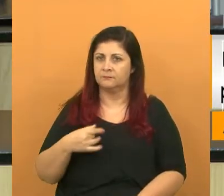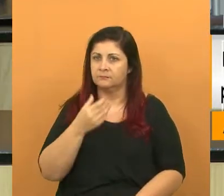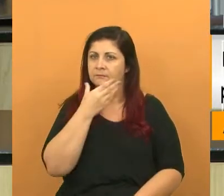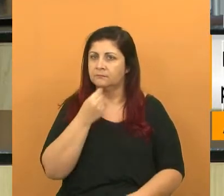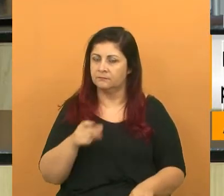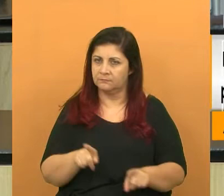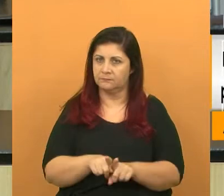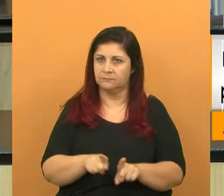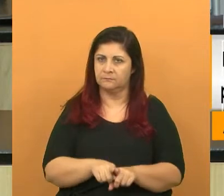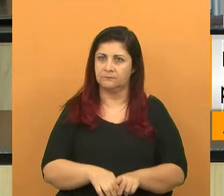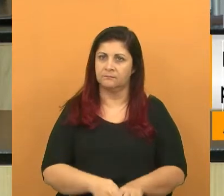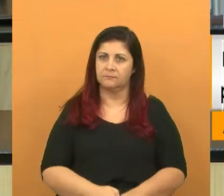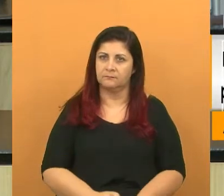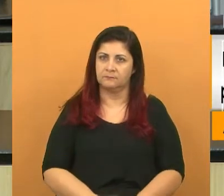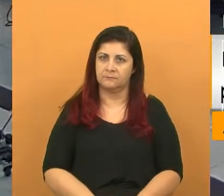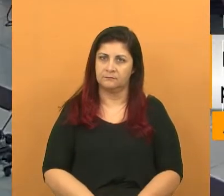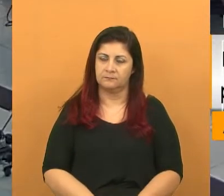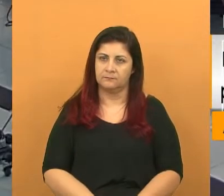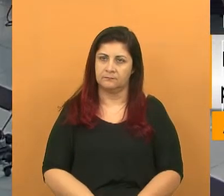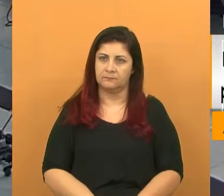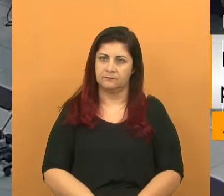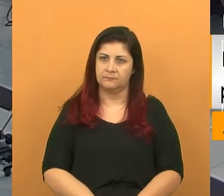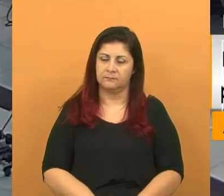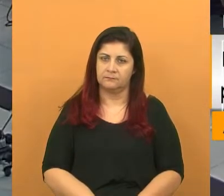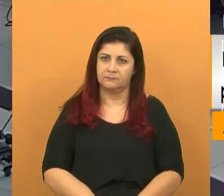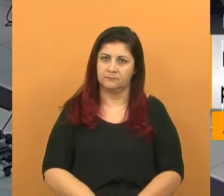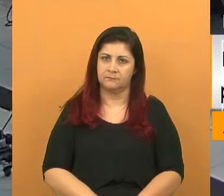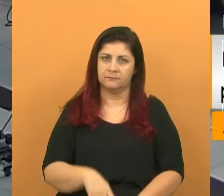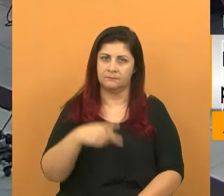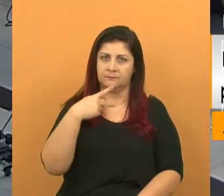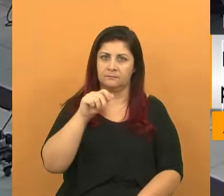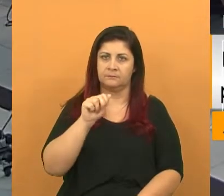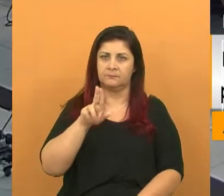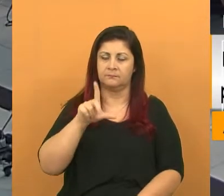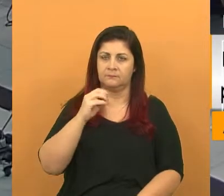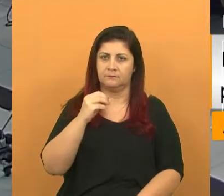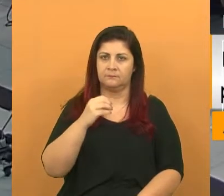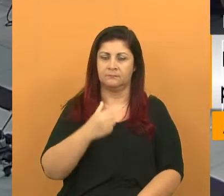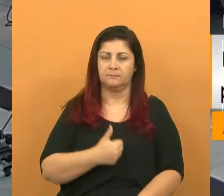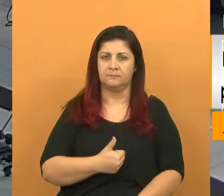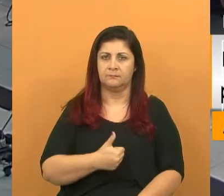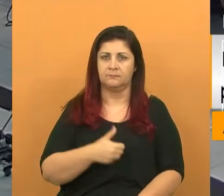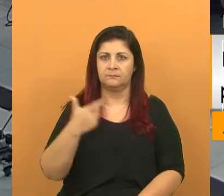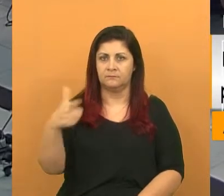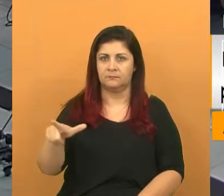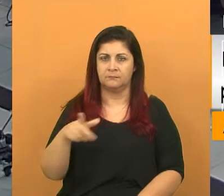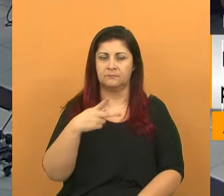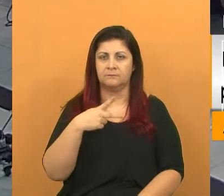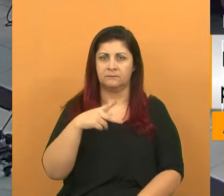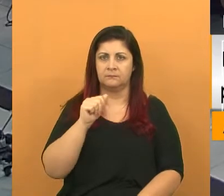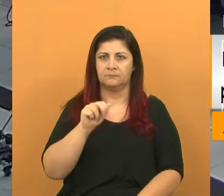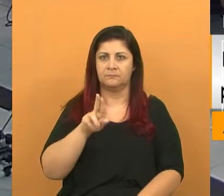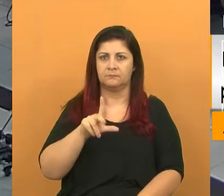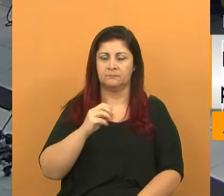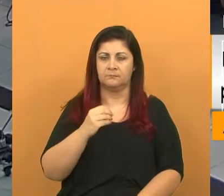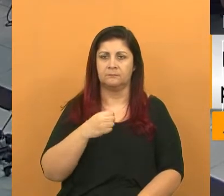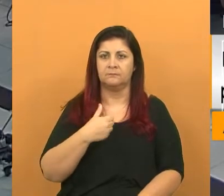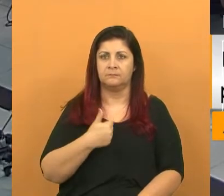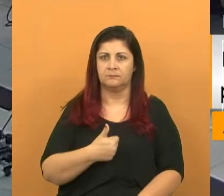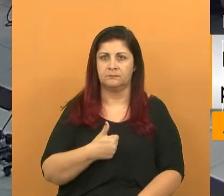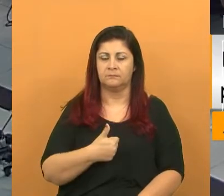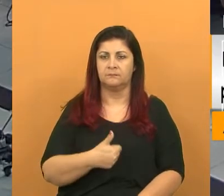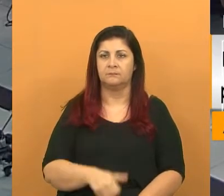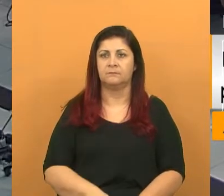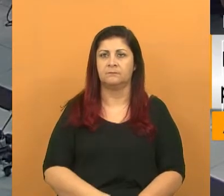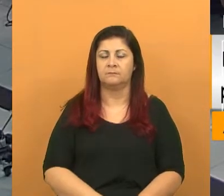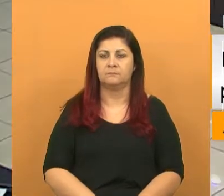também. Como vota o vereador Paulinho do Esporte? Favorável. Como vota o vereador Paulinho dos Condutores?